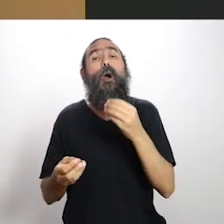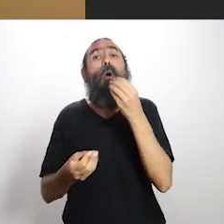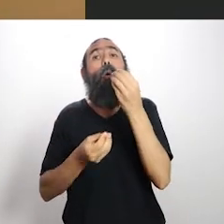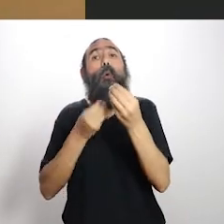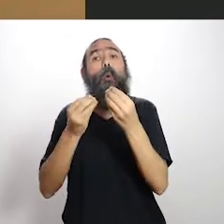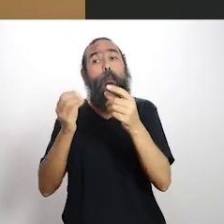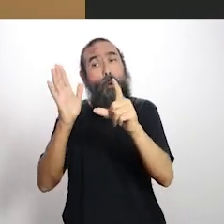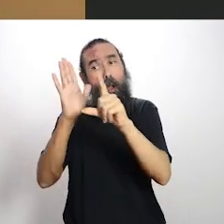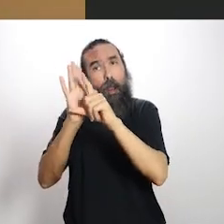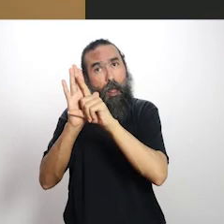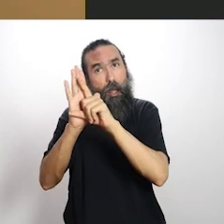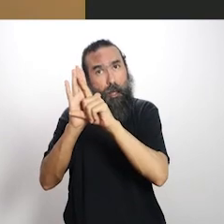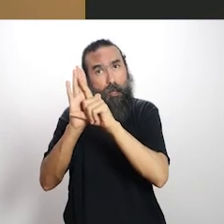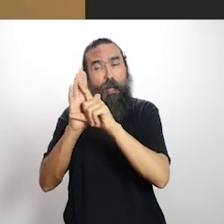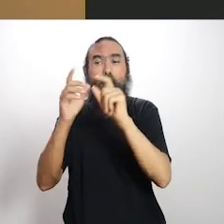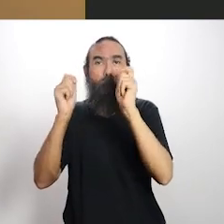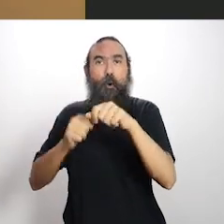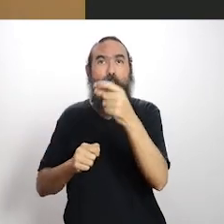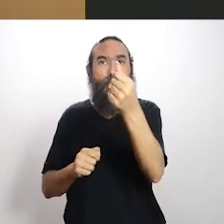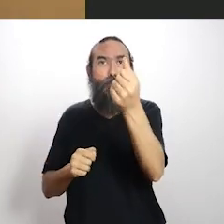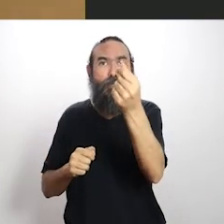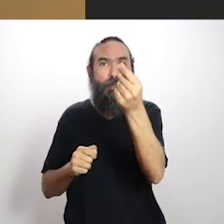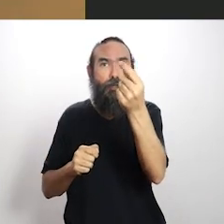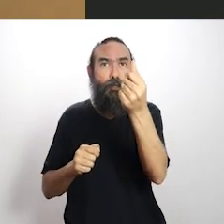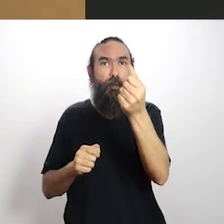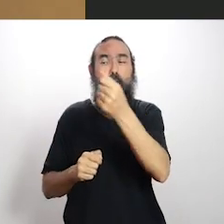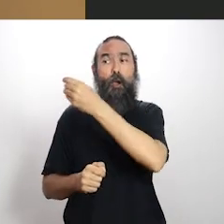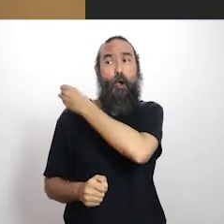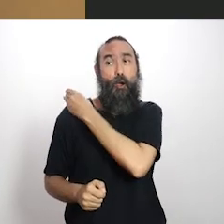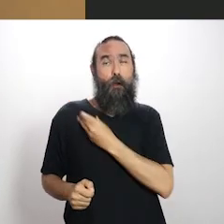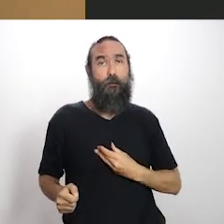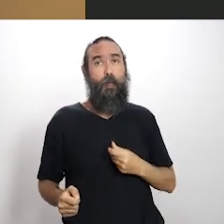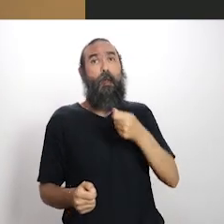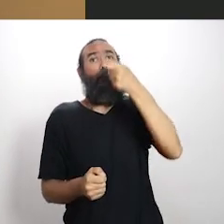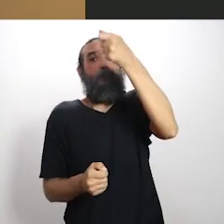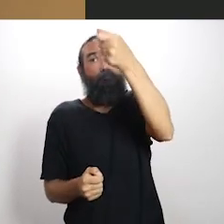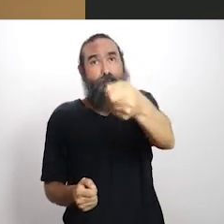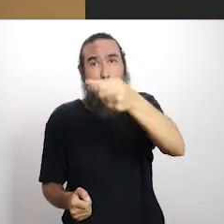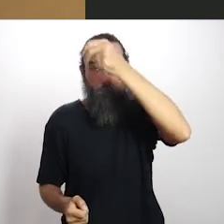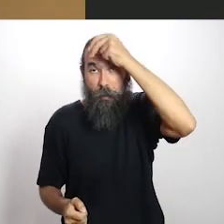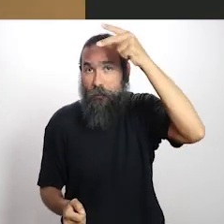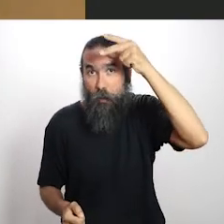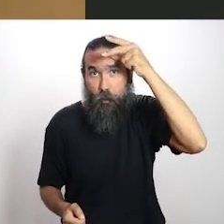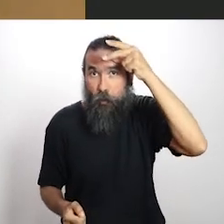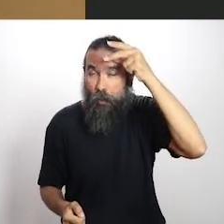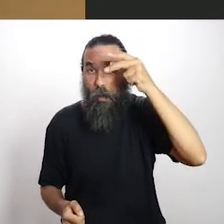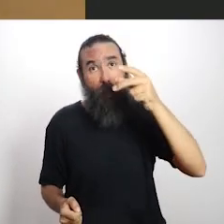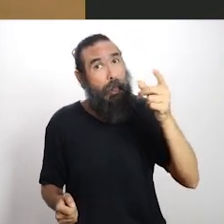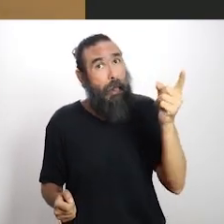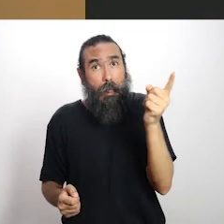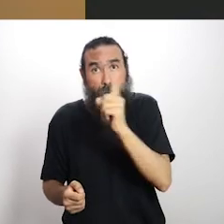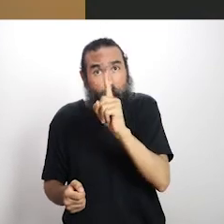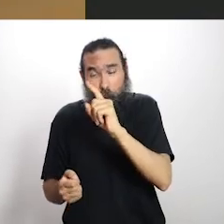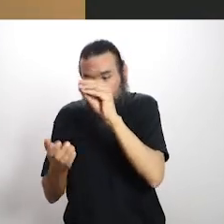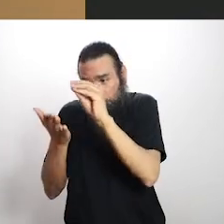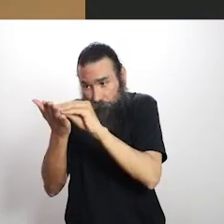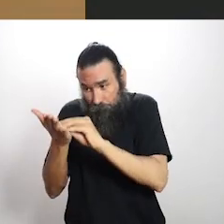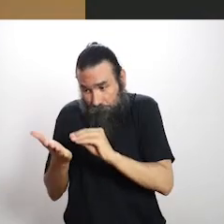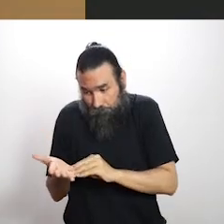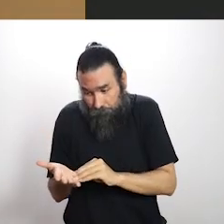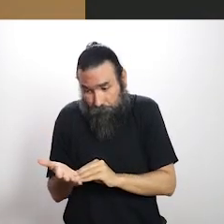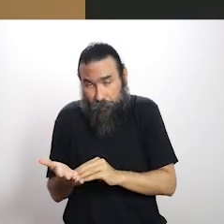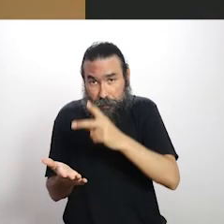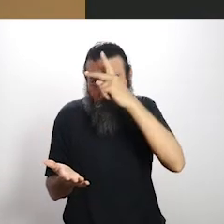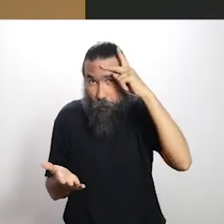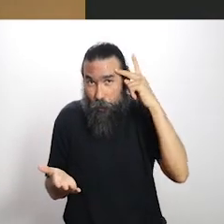três instrumentos aí importantes o cadastro esse plano de execução e esse decreto ou algo